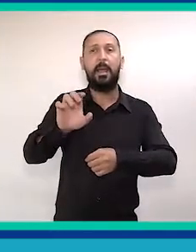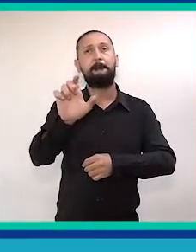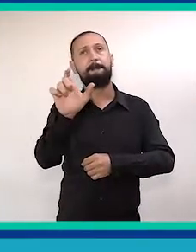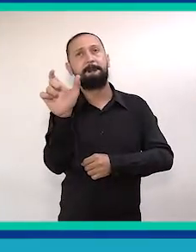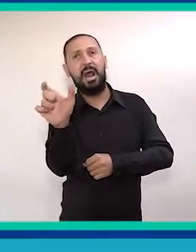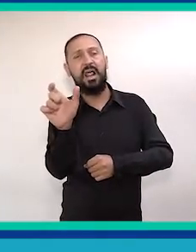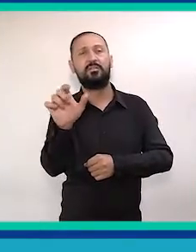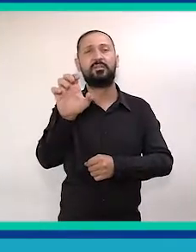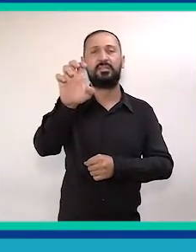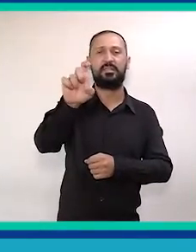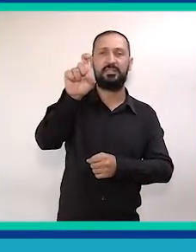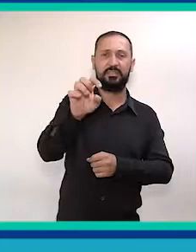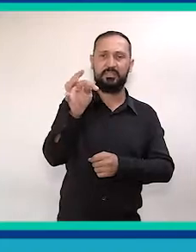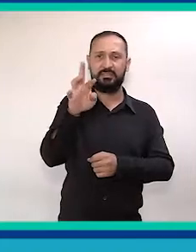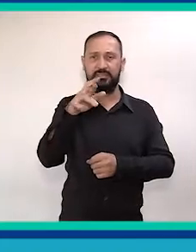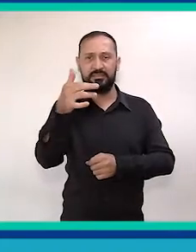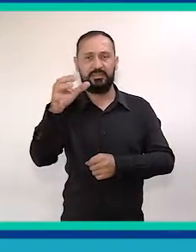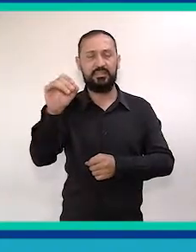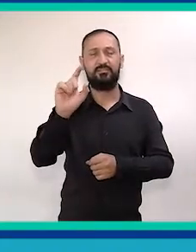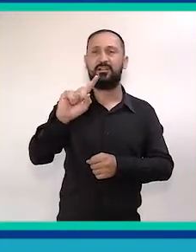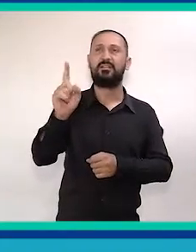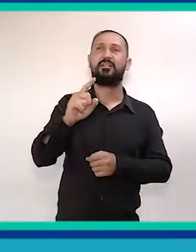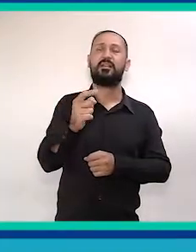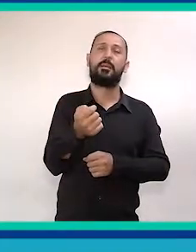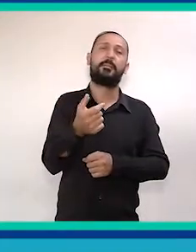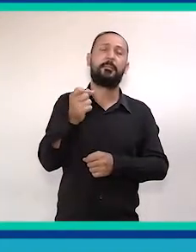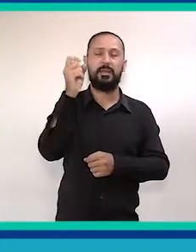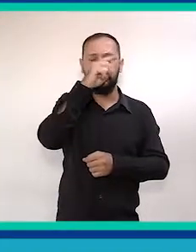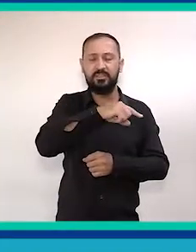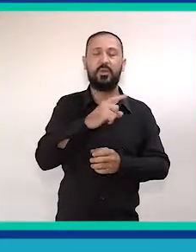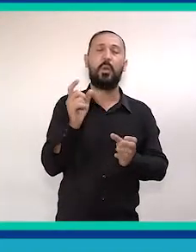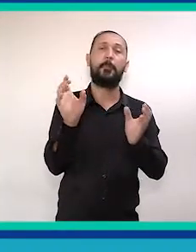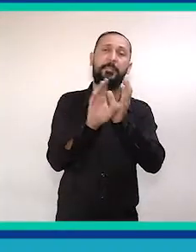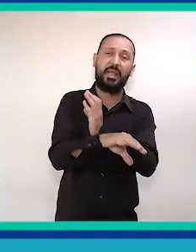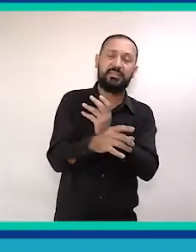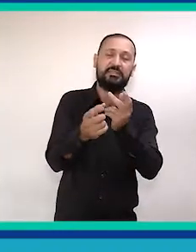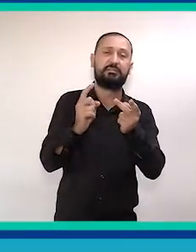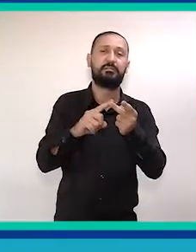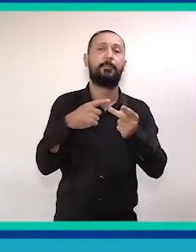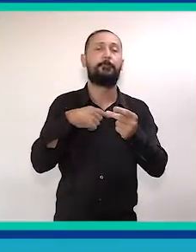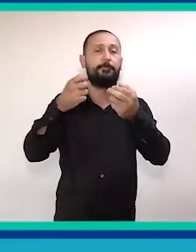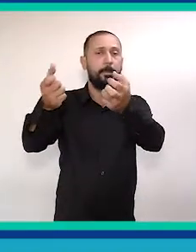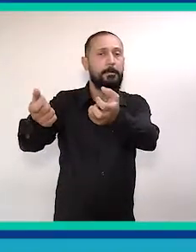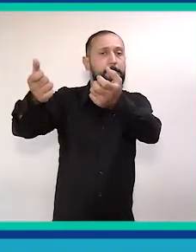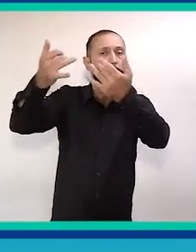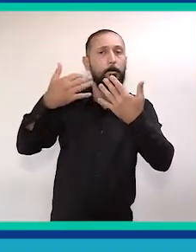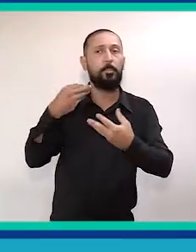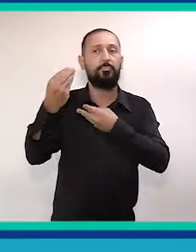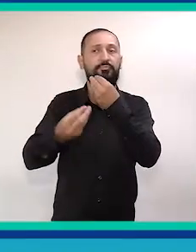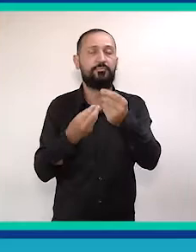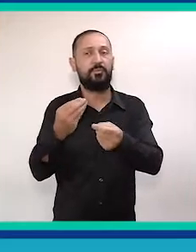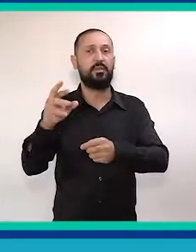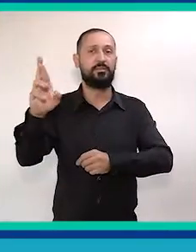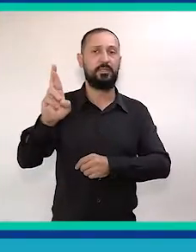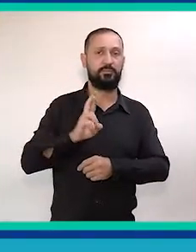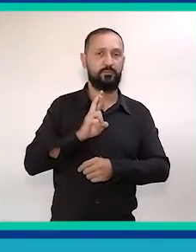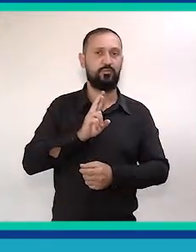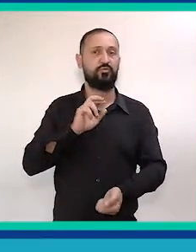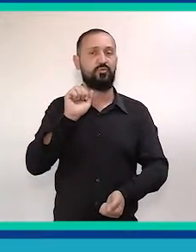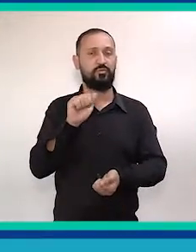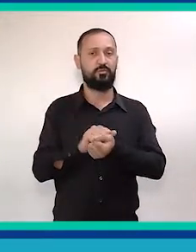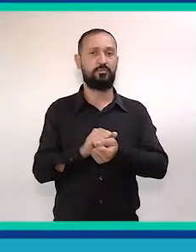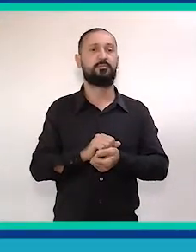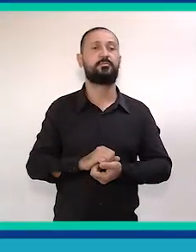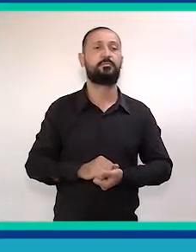me corrigiu, disse não é bem uma extração, é um pouquinho mais complicado. Ele falou aqui com a gente nessa